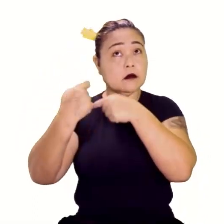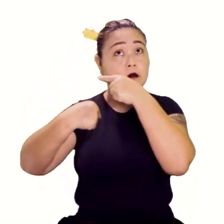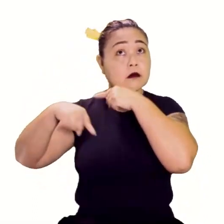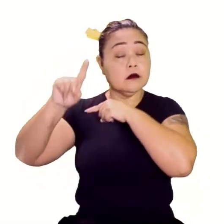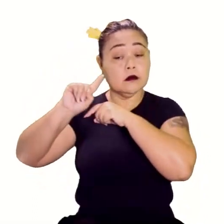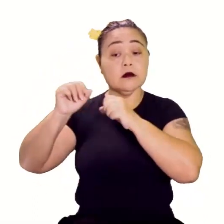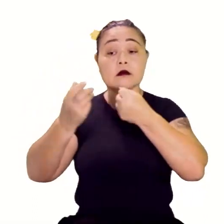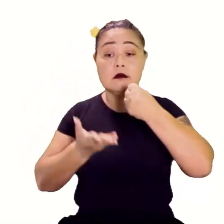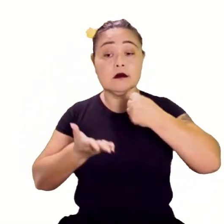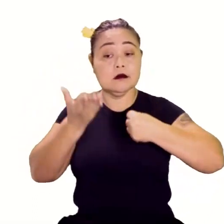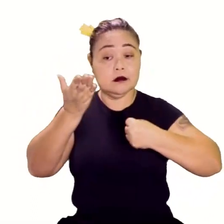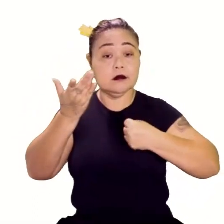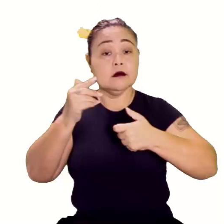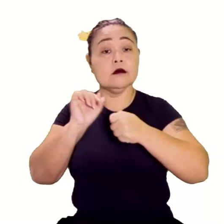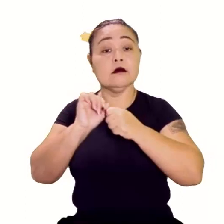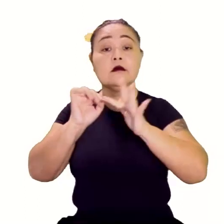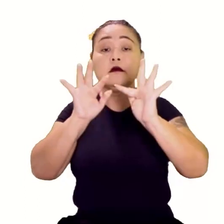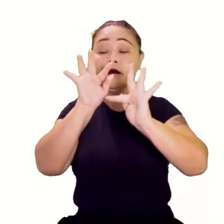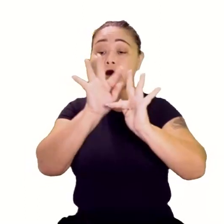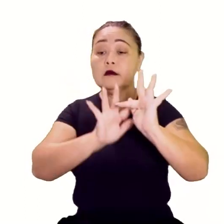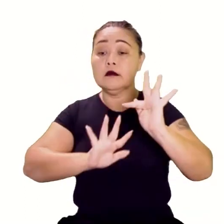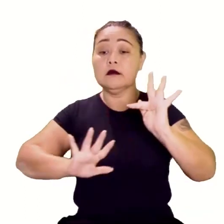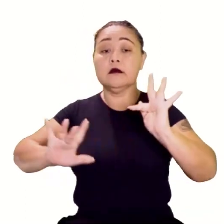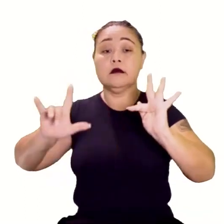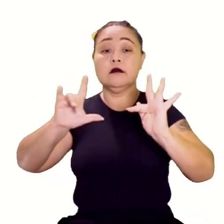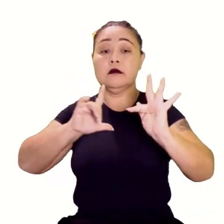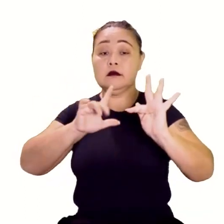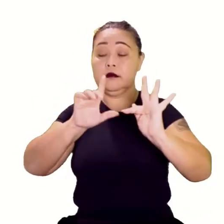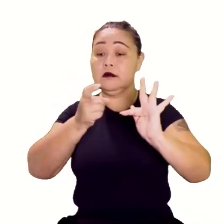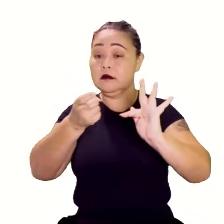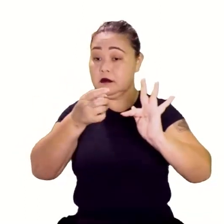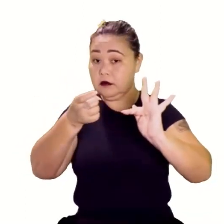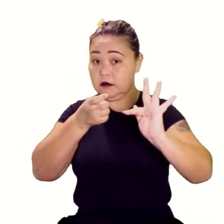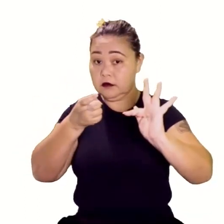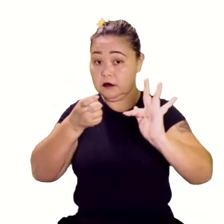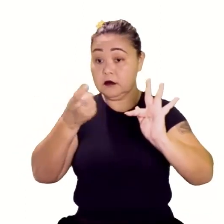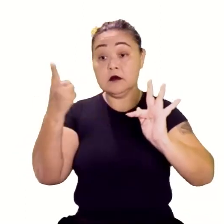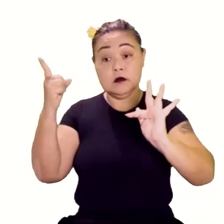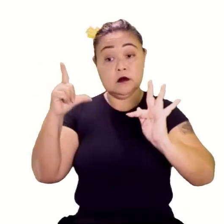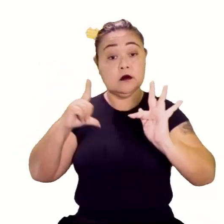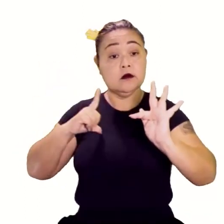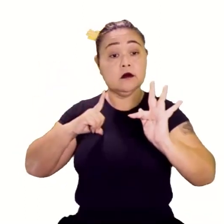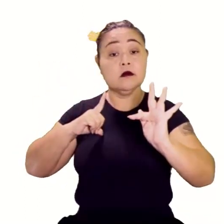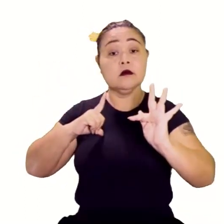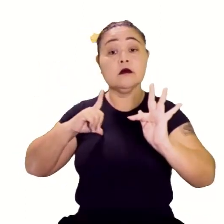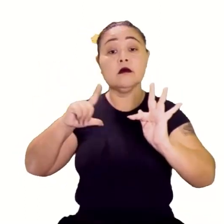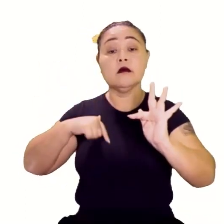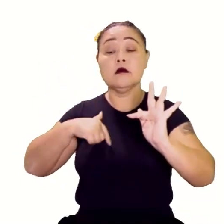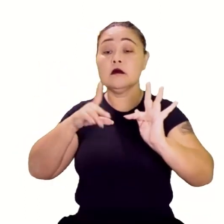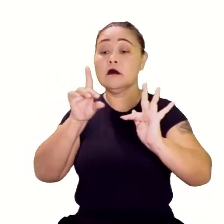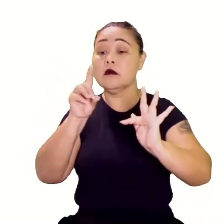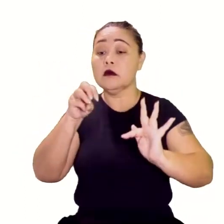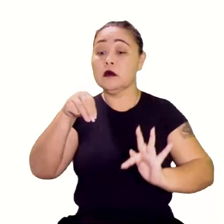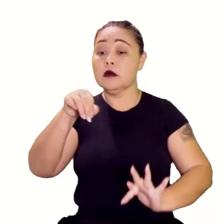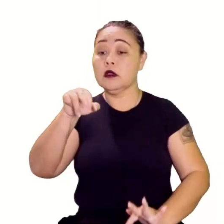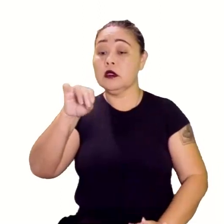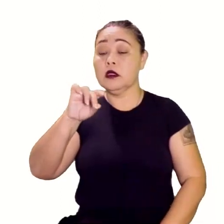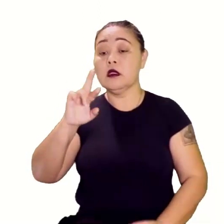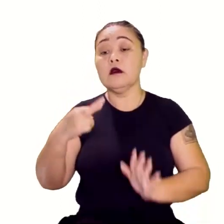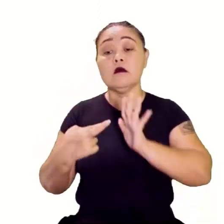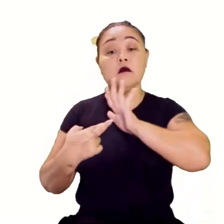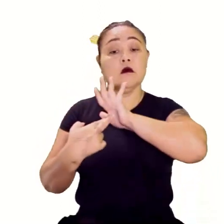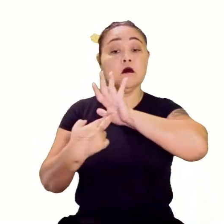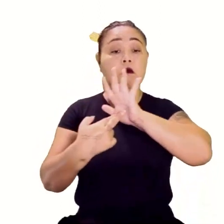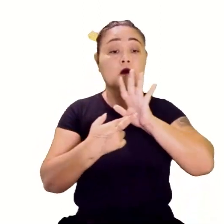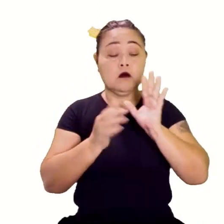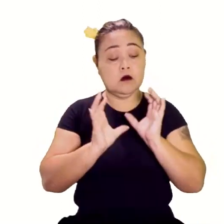na exponencial. Vamos ver. Função logarítmica, está lá a condição dela. Nesse tipo de função, o domínio é